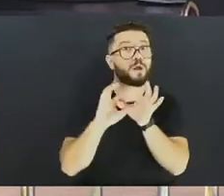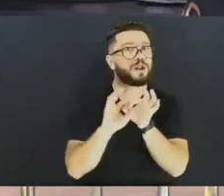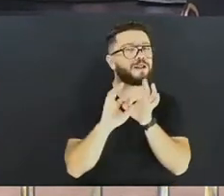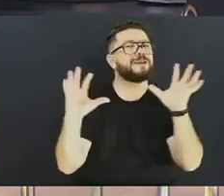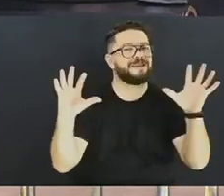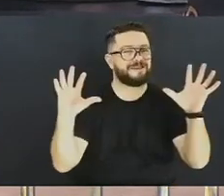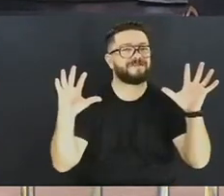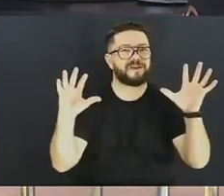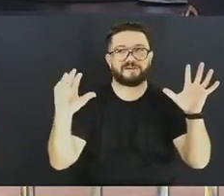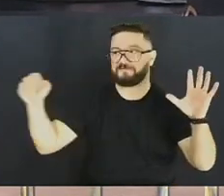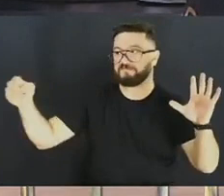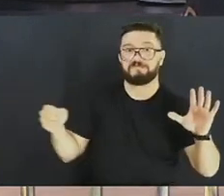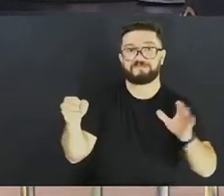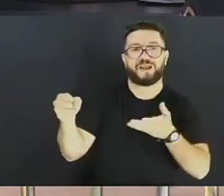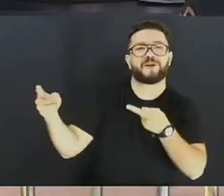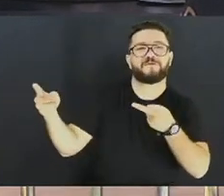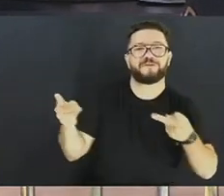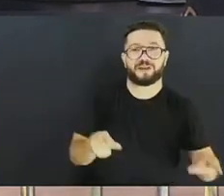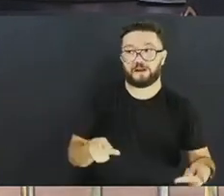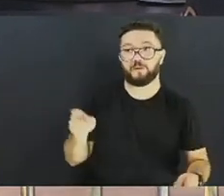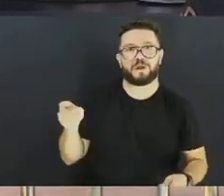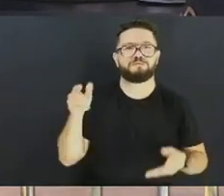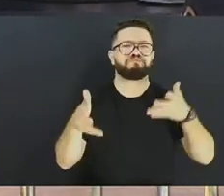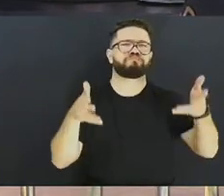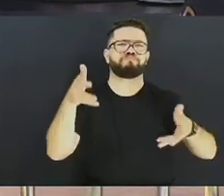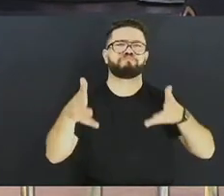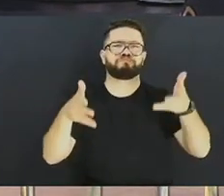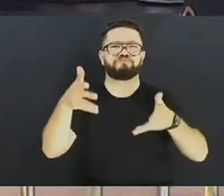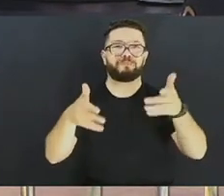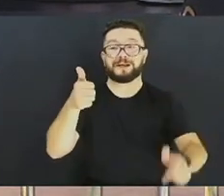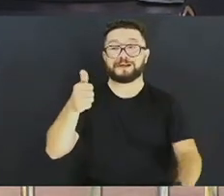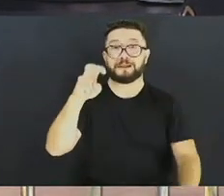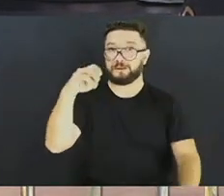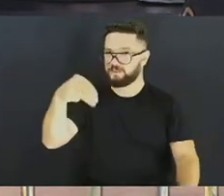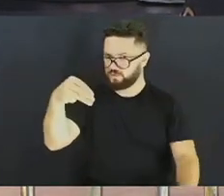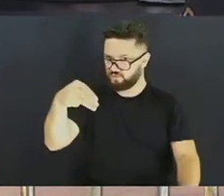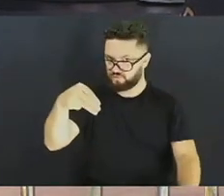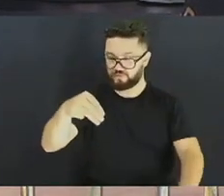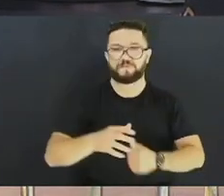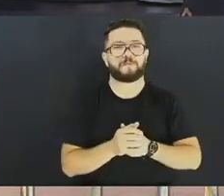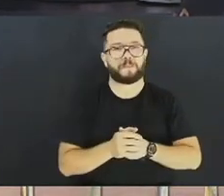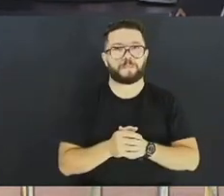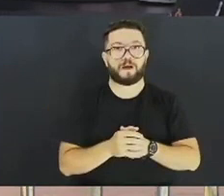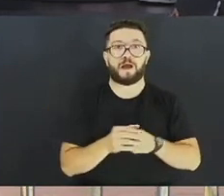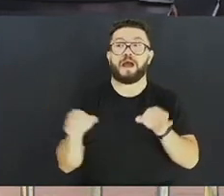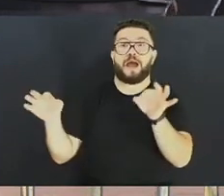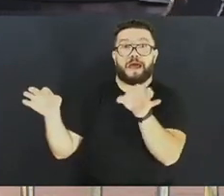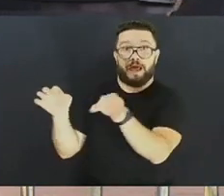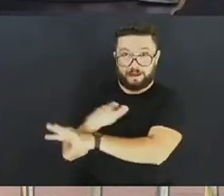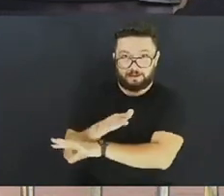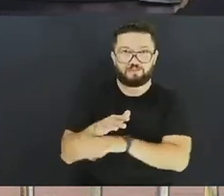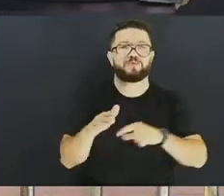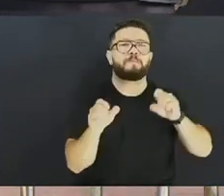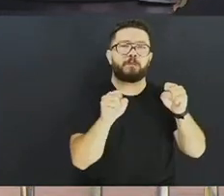convidado, 30 minutos para saudações e questionamentos dos vereadores, limitados em 1 minuto e 30 segundos por